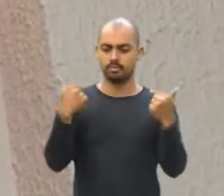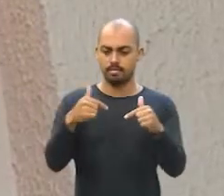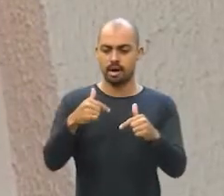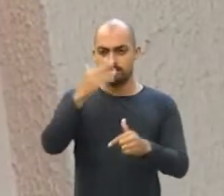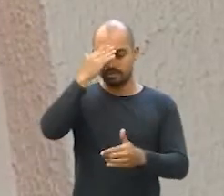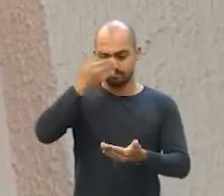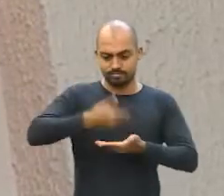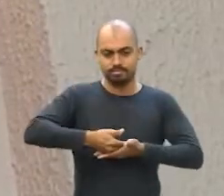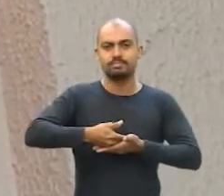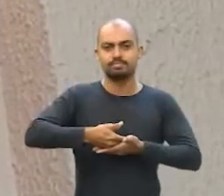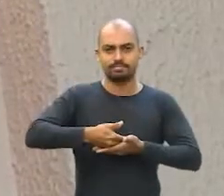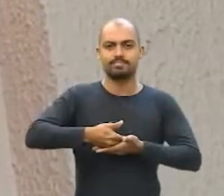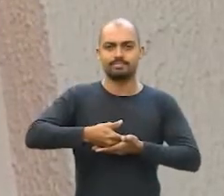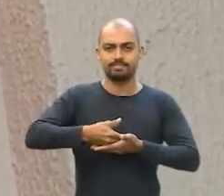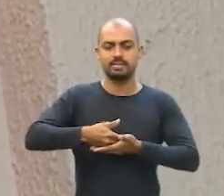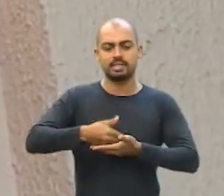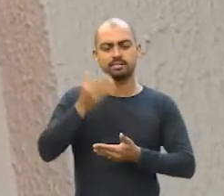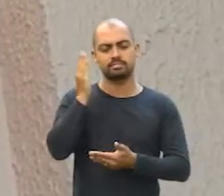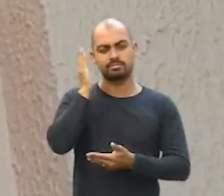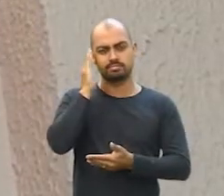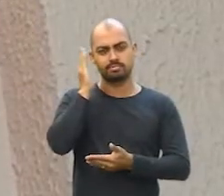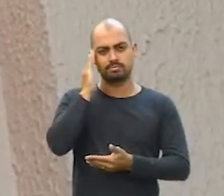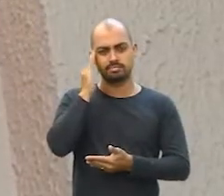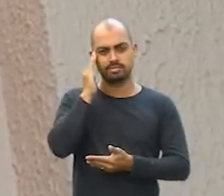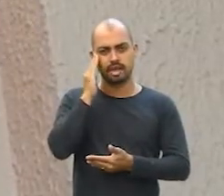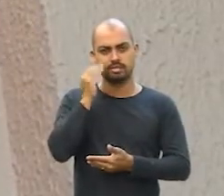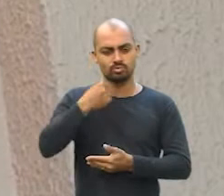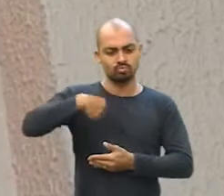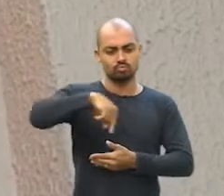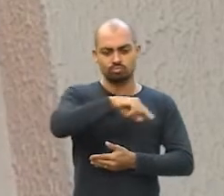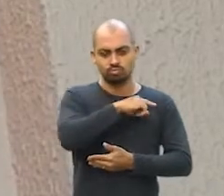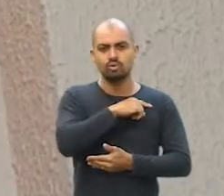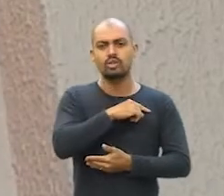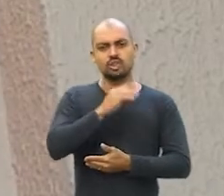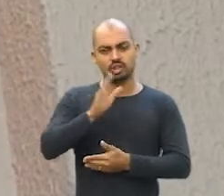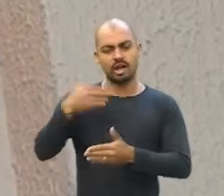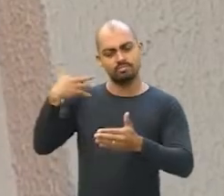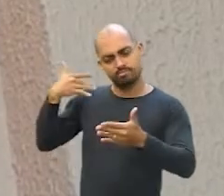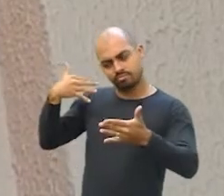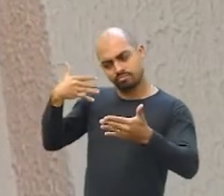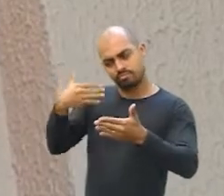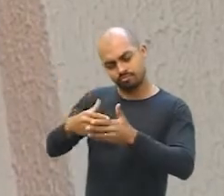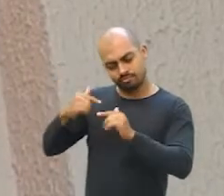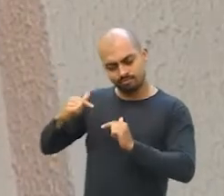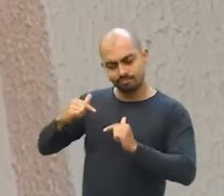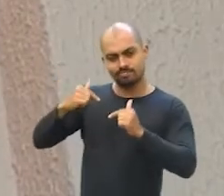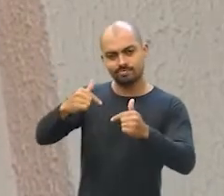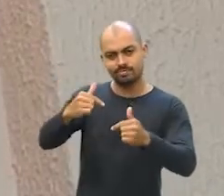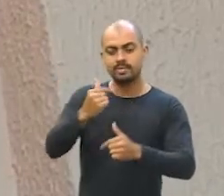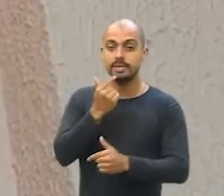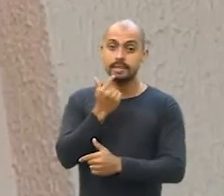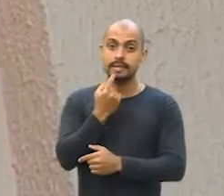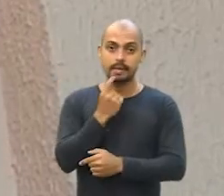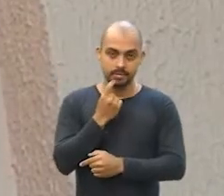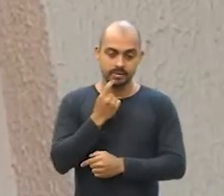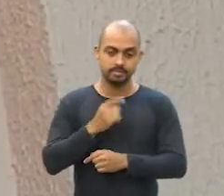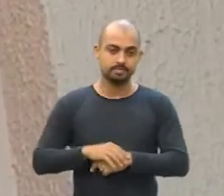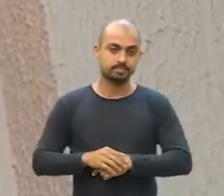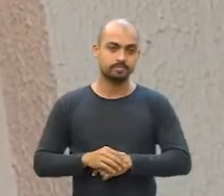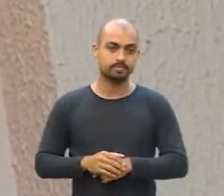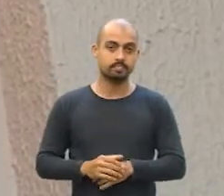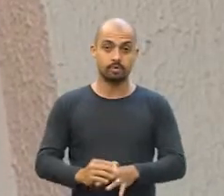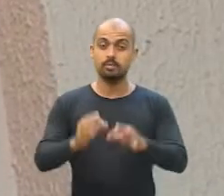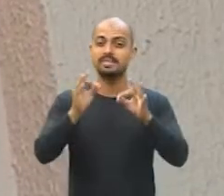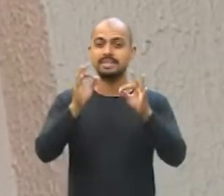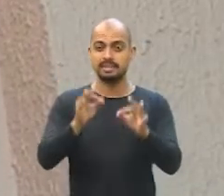trabalho, que acredita no meu trabalho e sabe o que a gente vai, já vem fazendo por Campinas. E